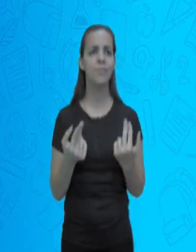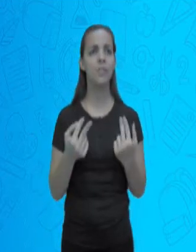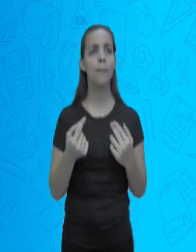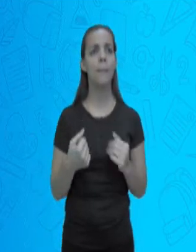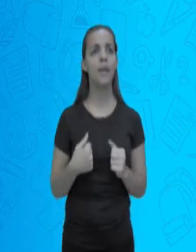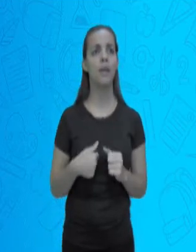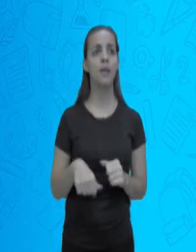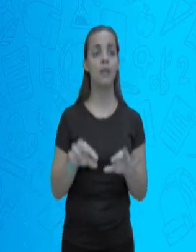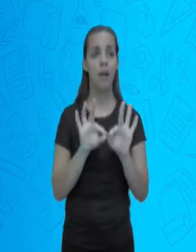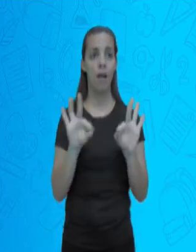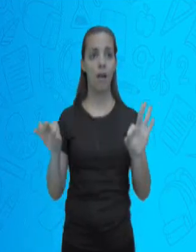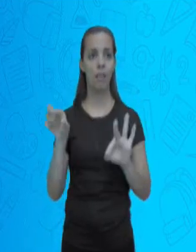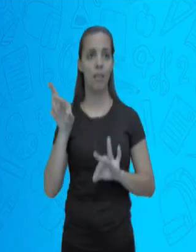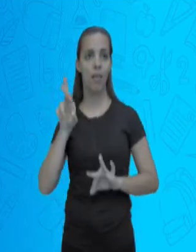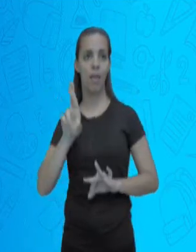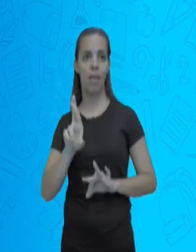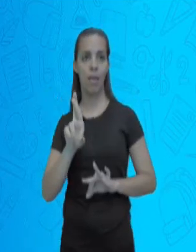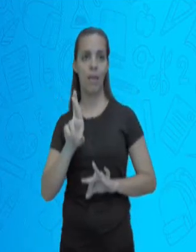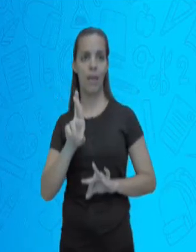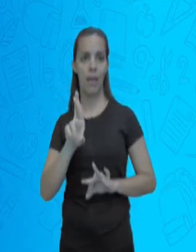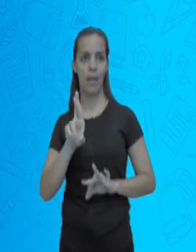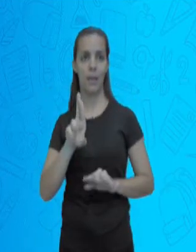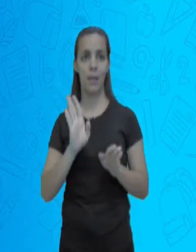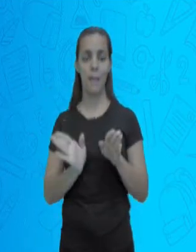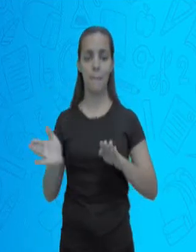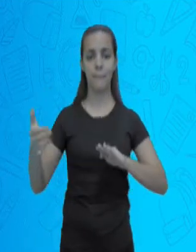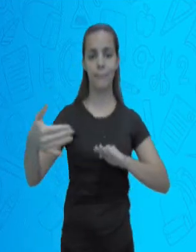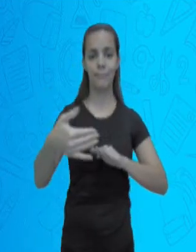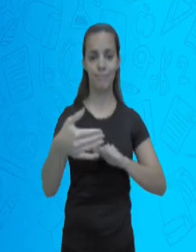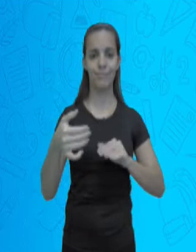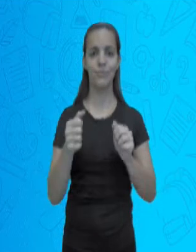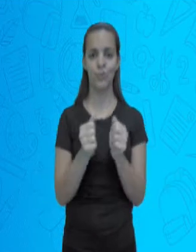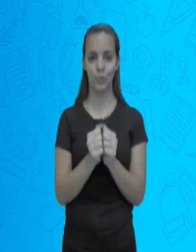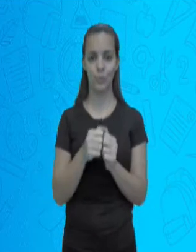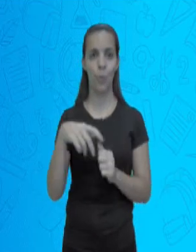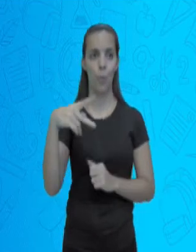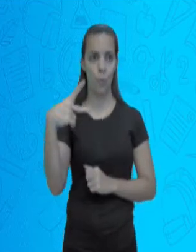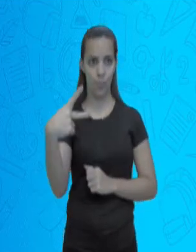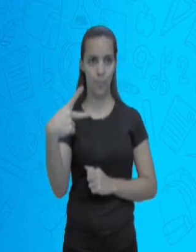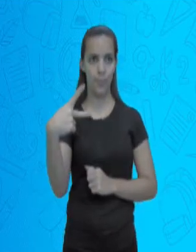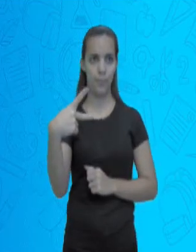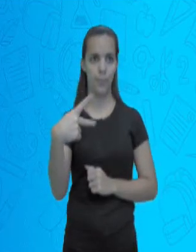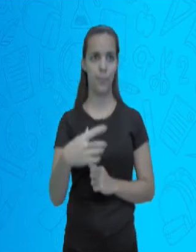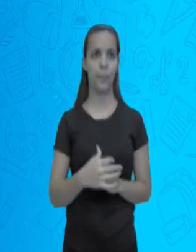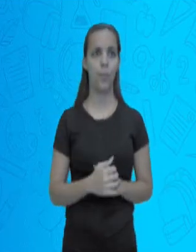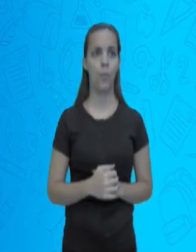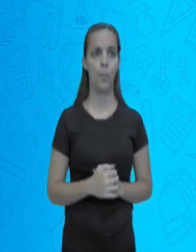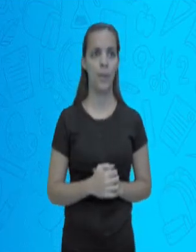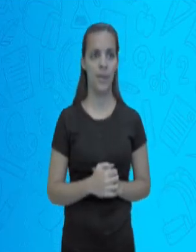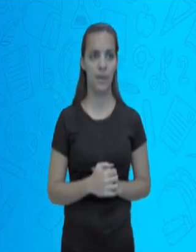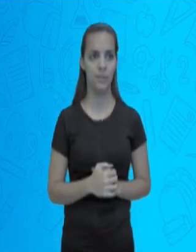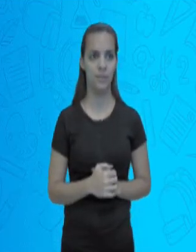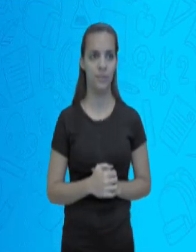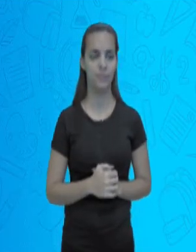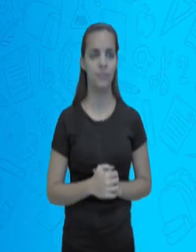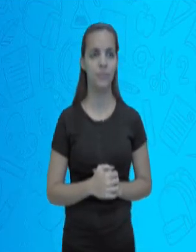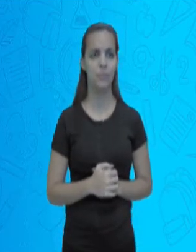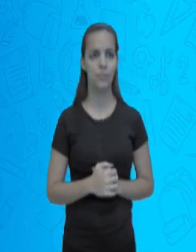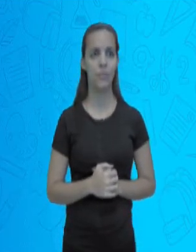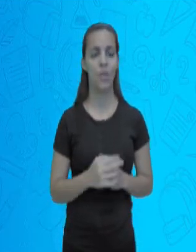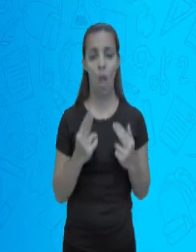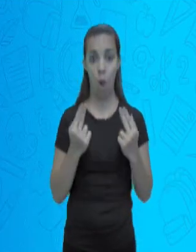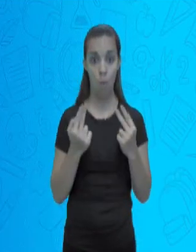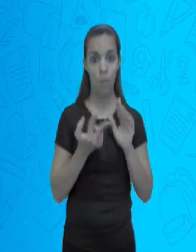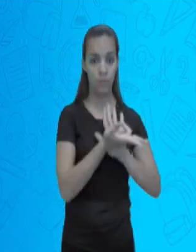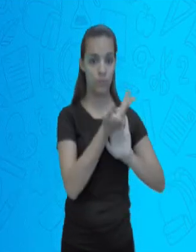reta perpendicular a R. Eu tracei a reta M, que é perpendicular à reta R, formando um ângulo de